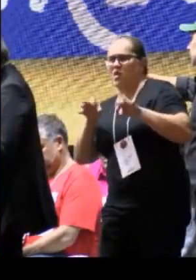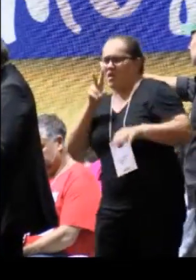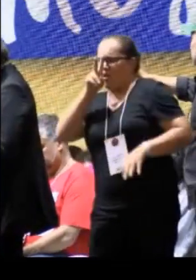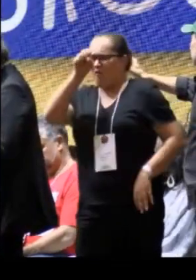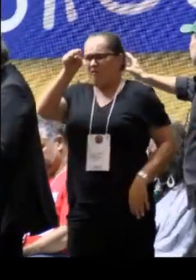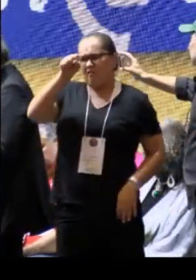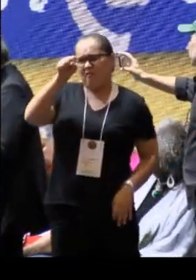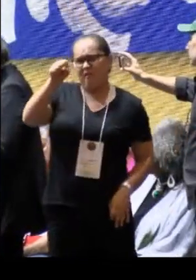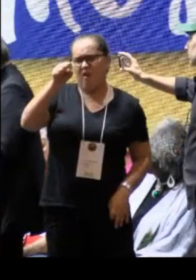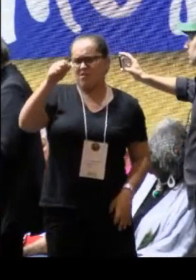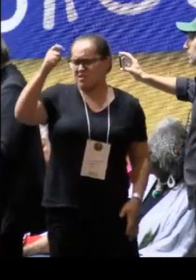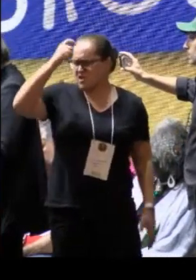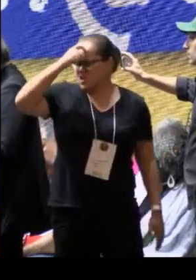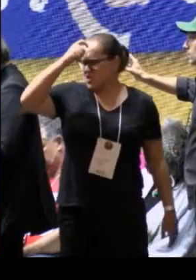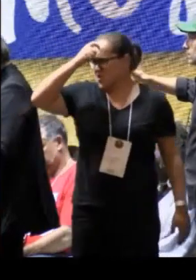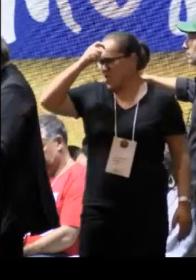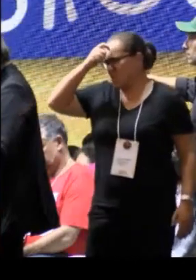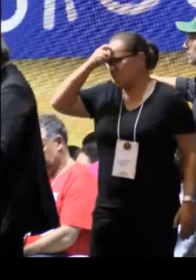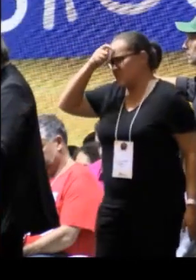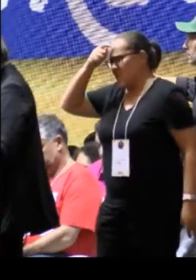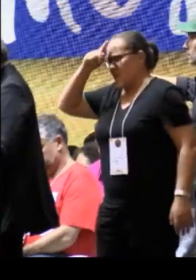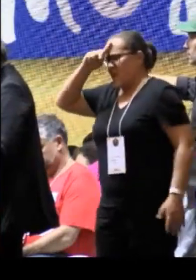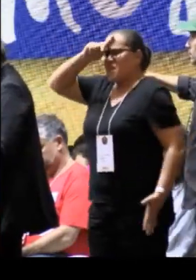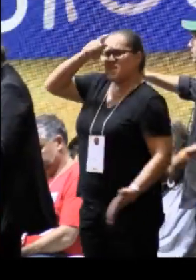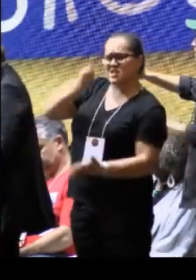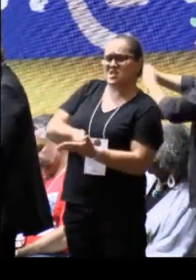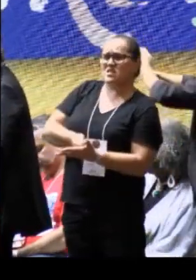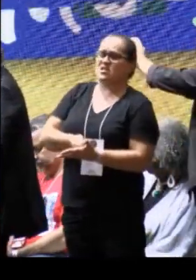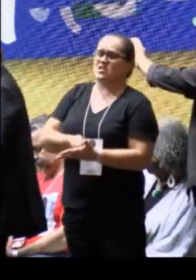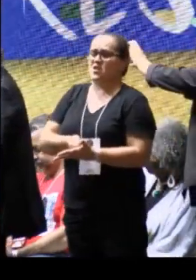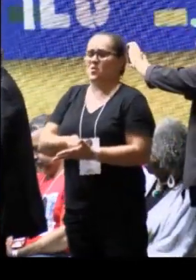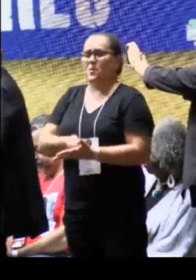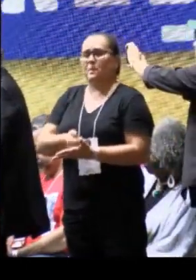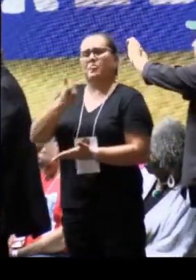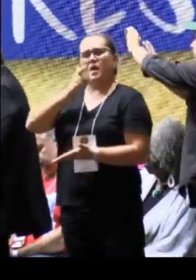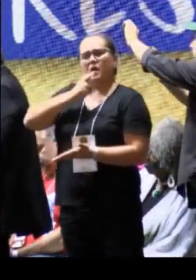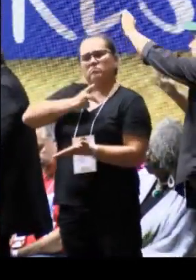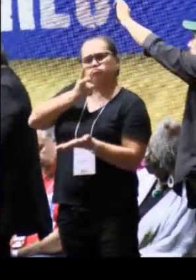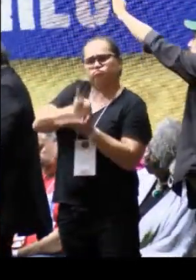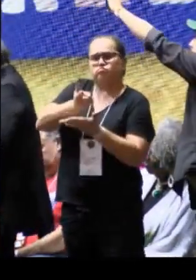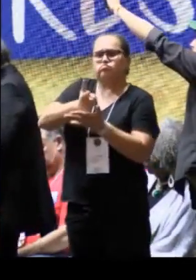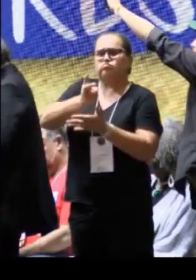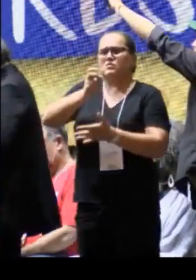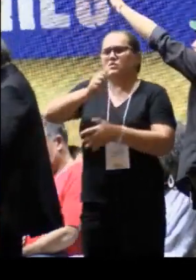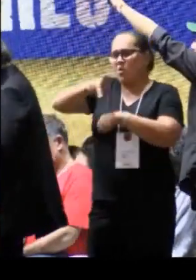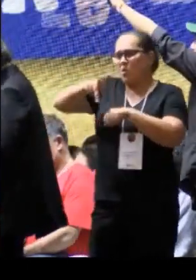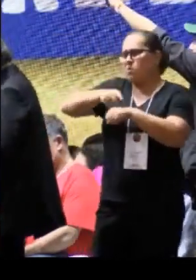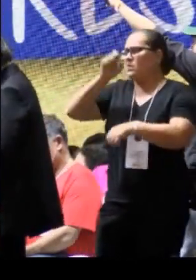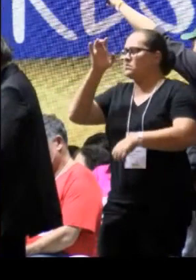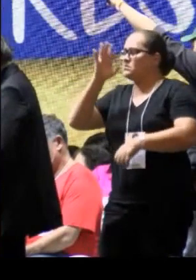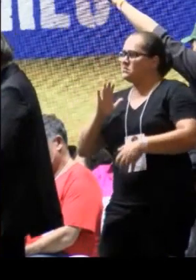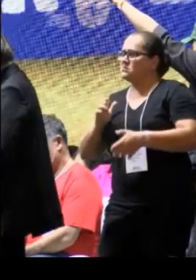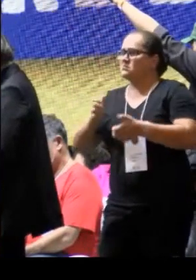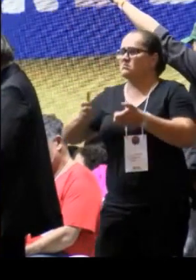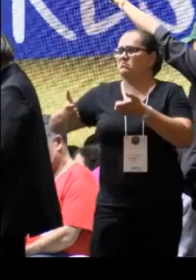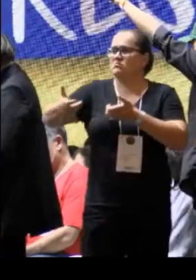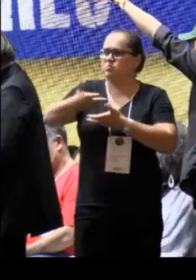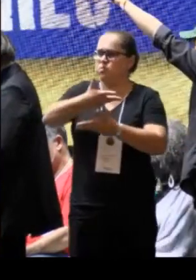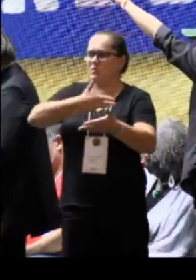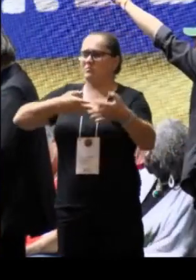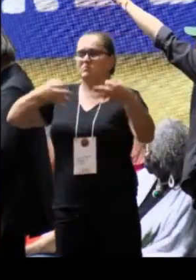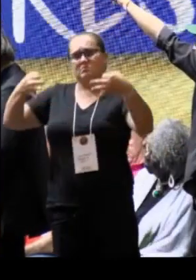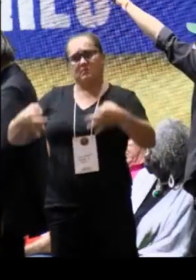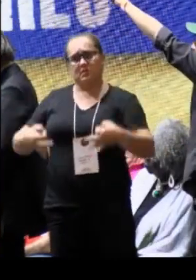fortes, conscientes e mais decididos do que nunca a construir um país mais generoso, solidário e mais